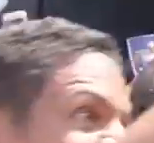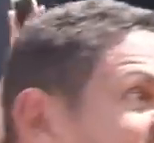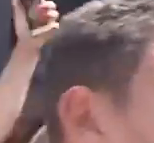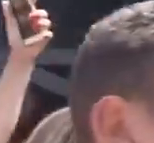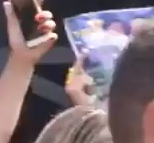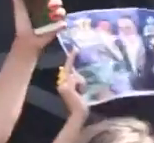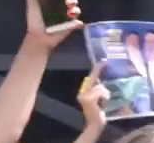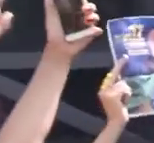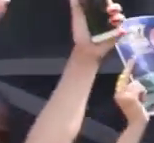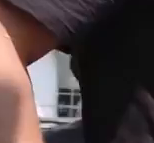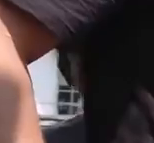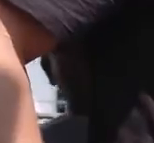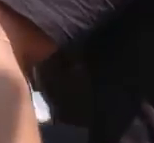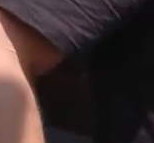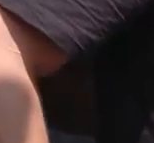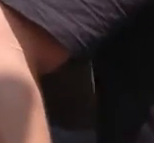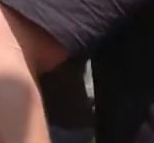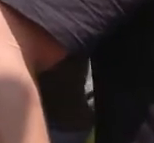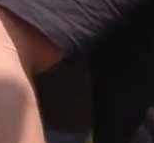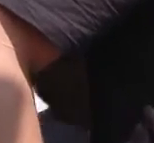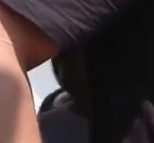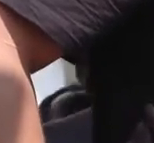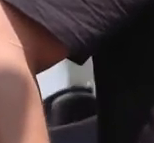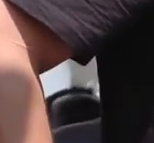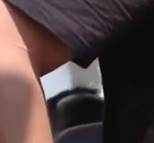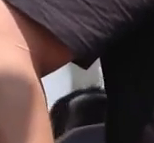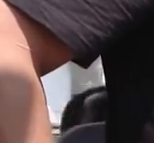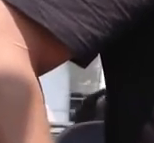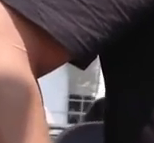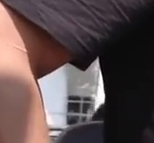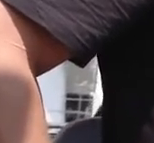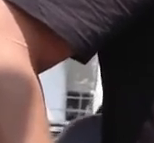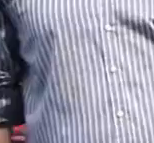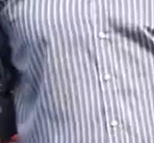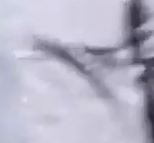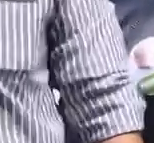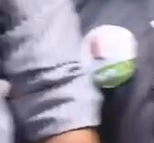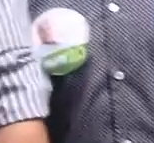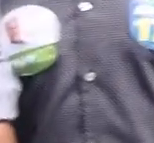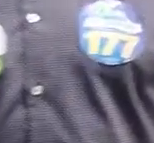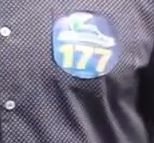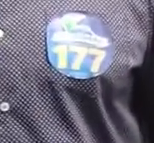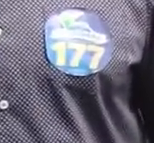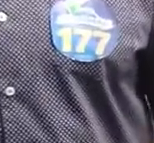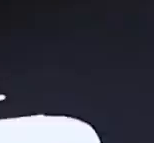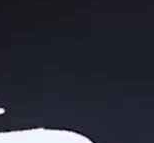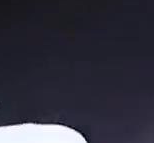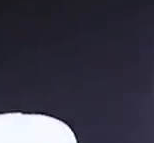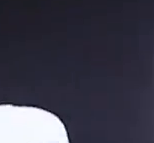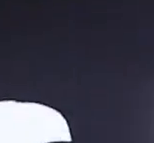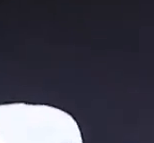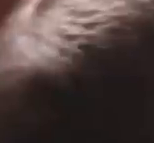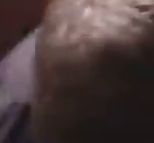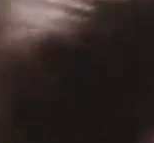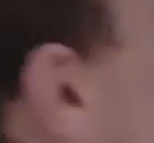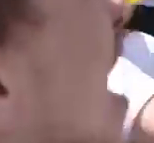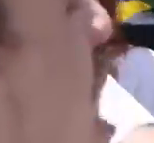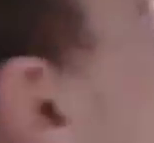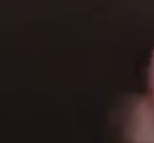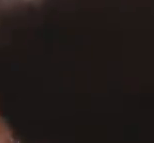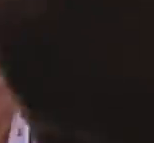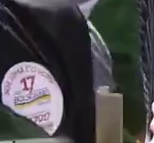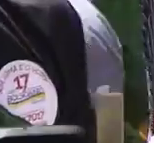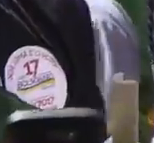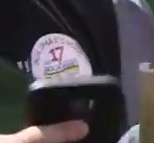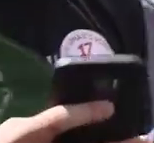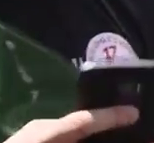governador. Governador, todos nós vestimos a mesma camisa, que é a camisa do Brasil. Conto no seu voto para